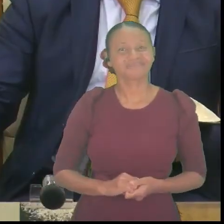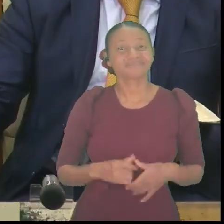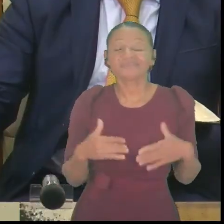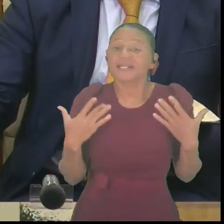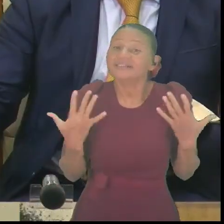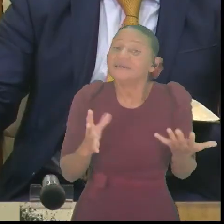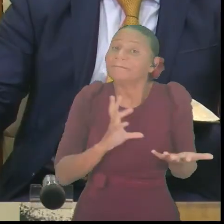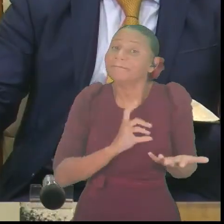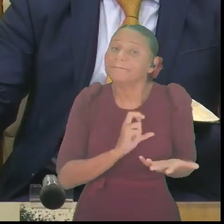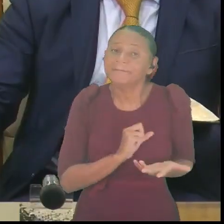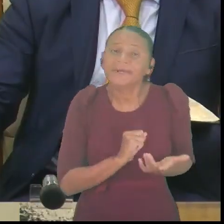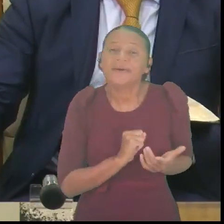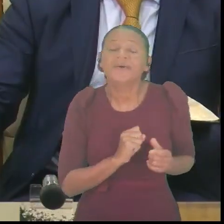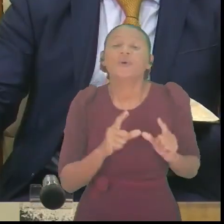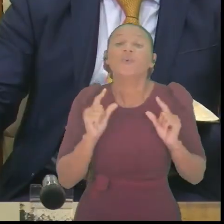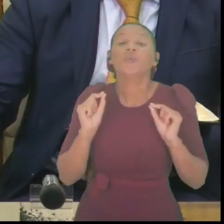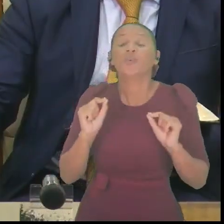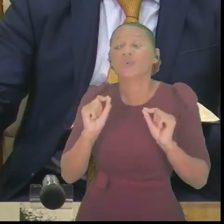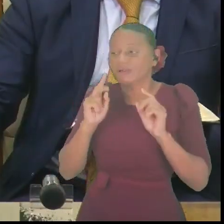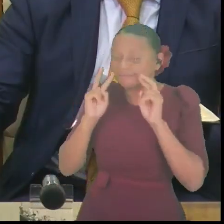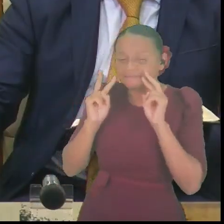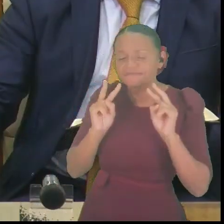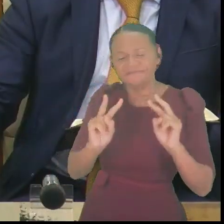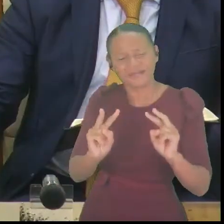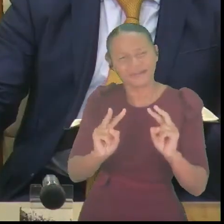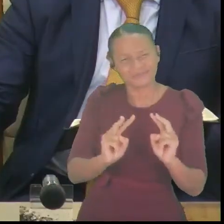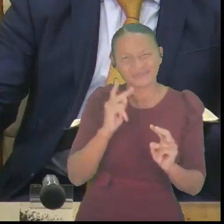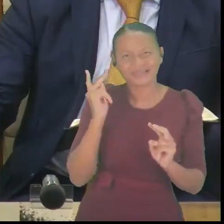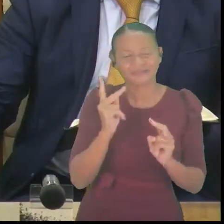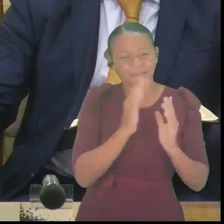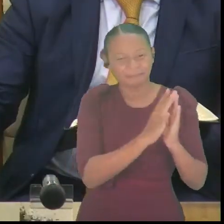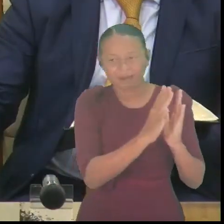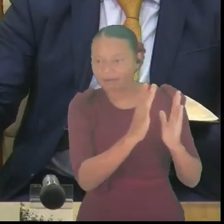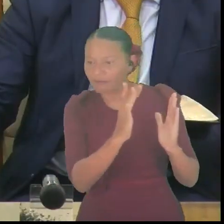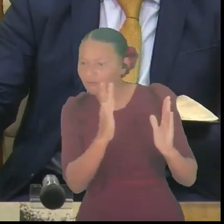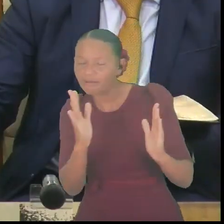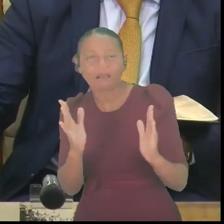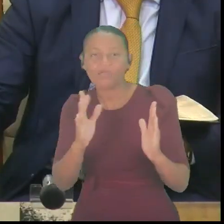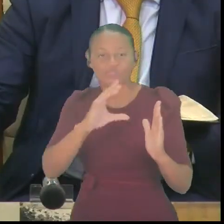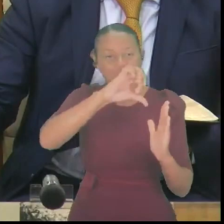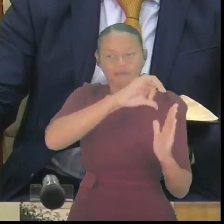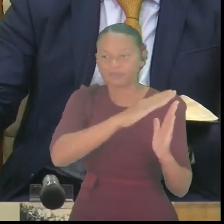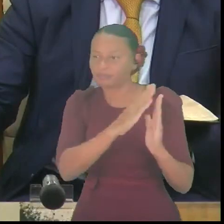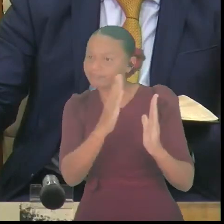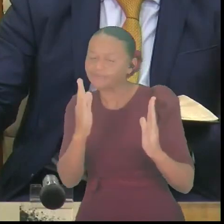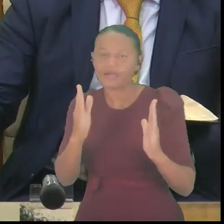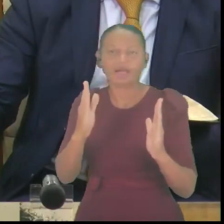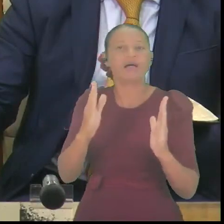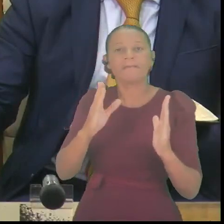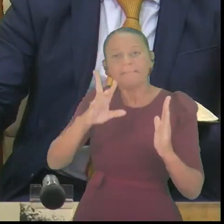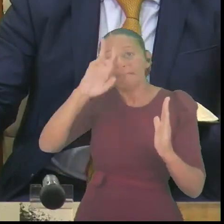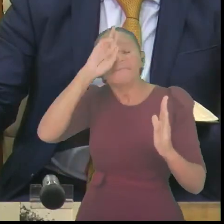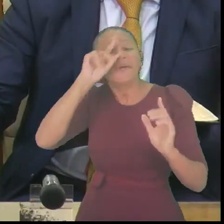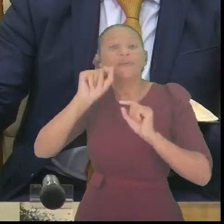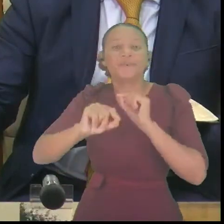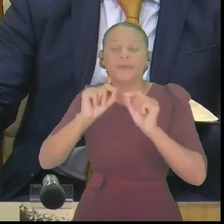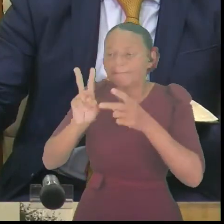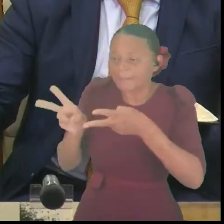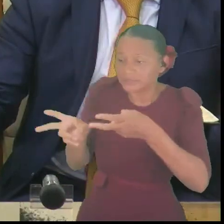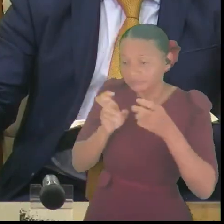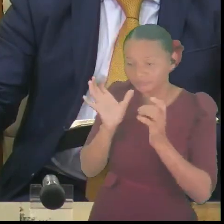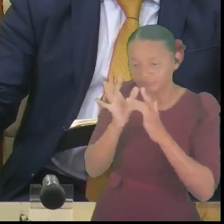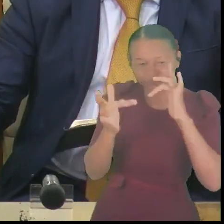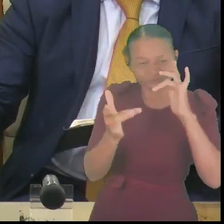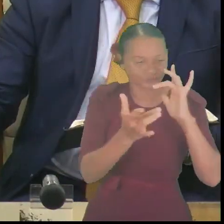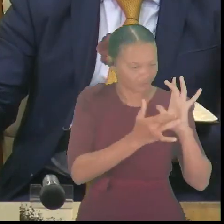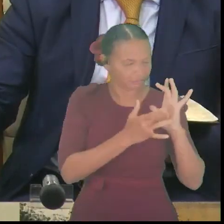Então, queridos, o que vemos aqui de 9 horas da manhã a meio-dia é uma percepção de que o Cristo que está